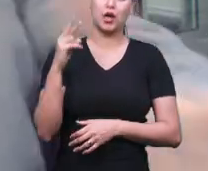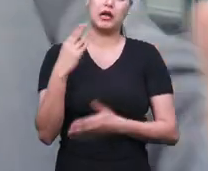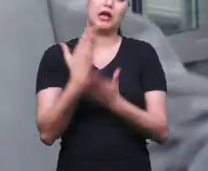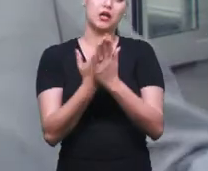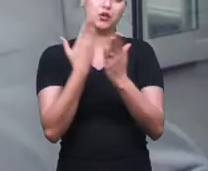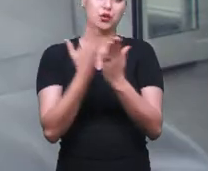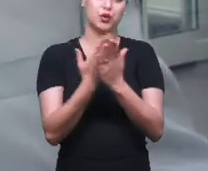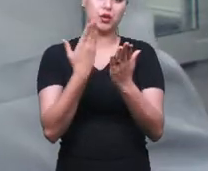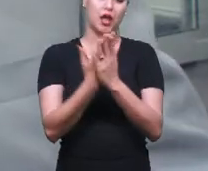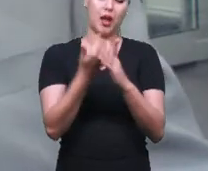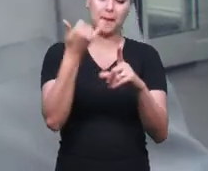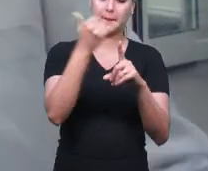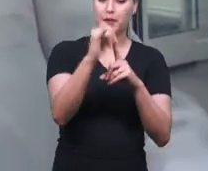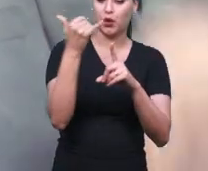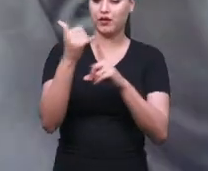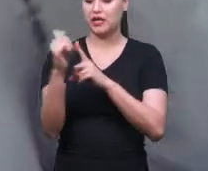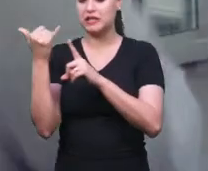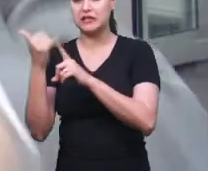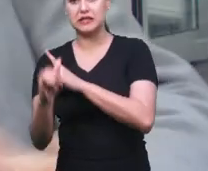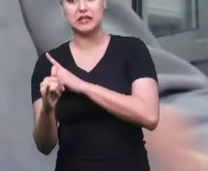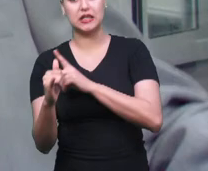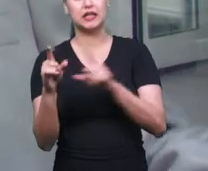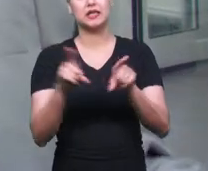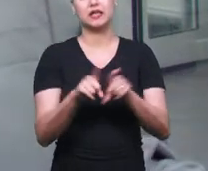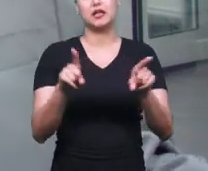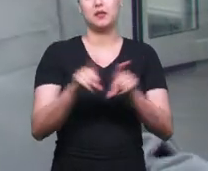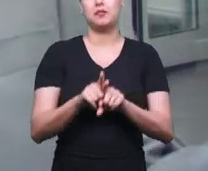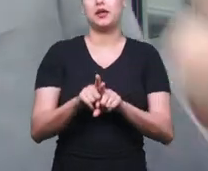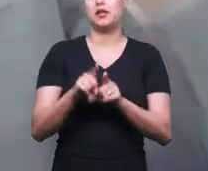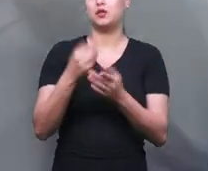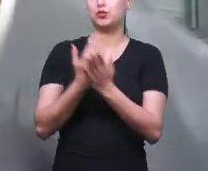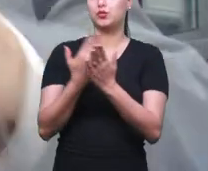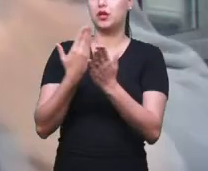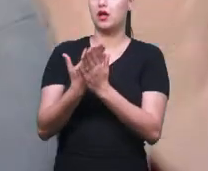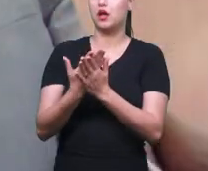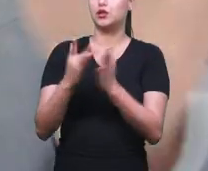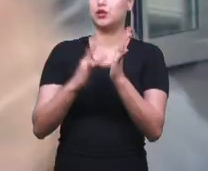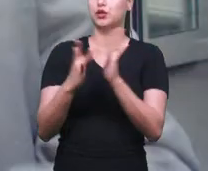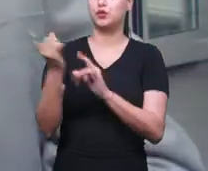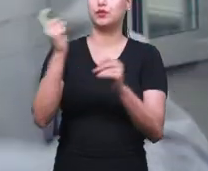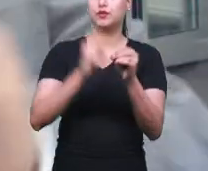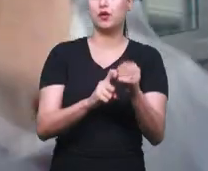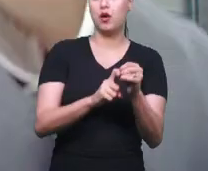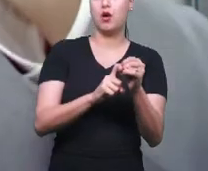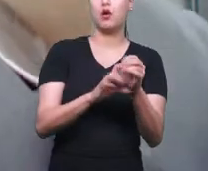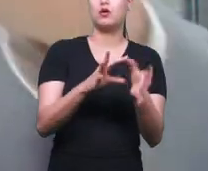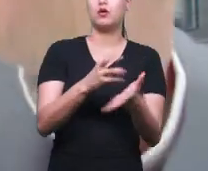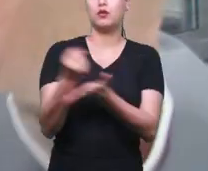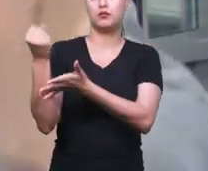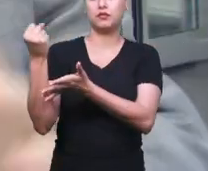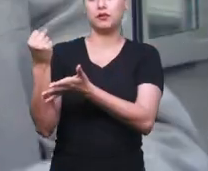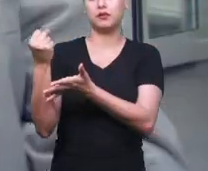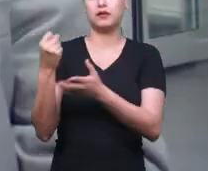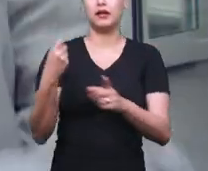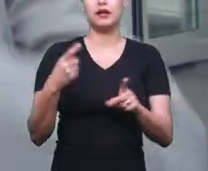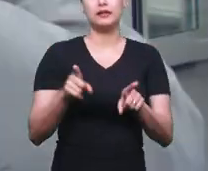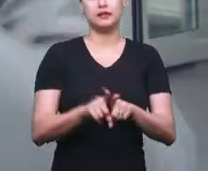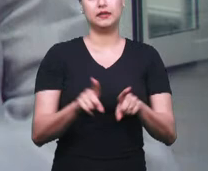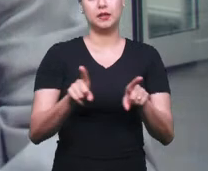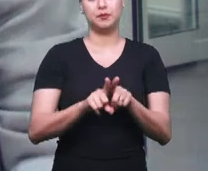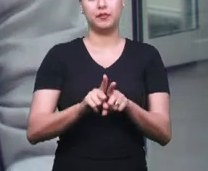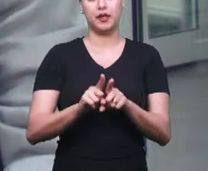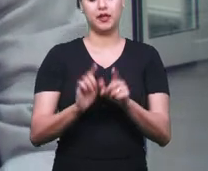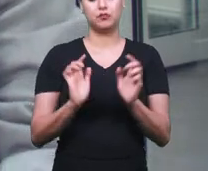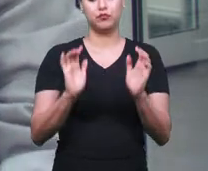as profecias sobre a volta de Jesus e também me dediquei àquele momento em Israel,